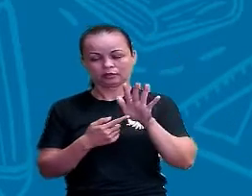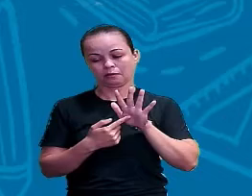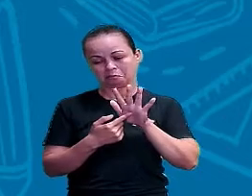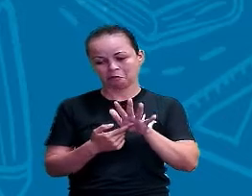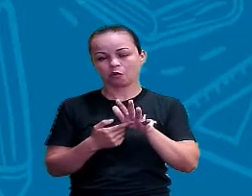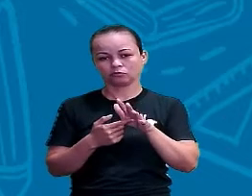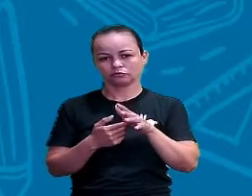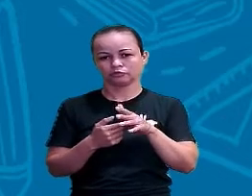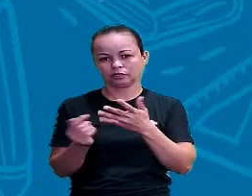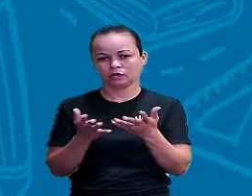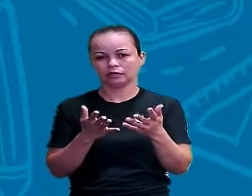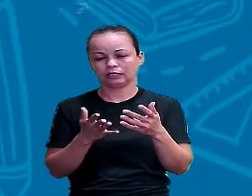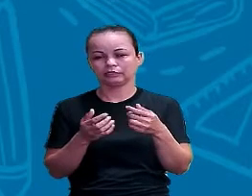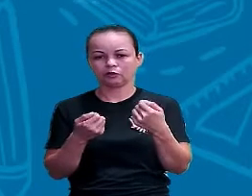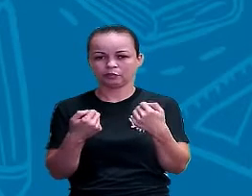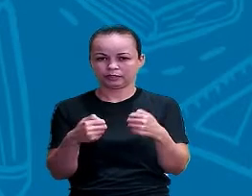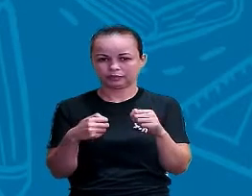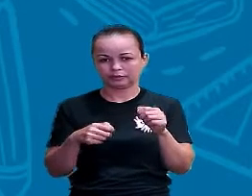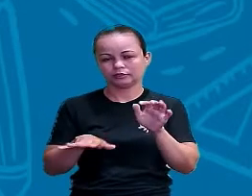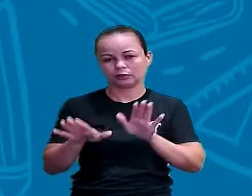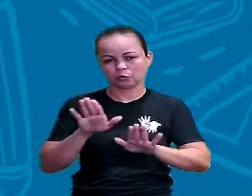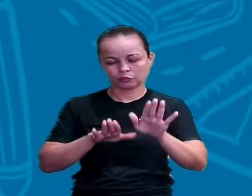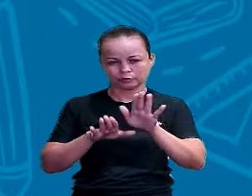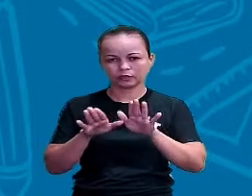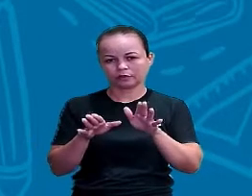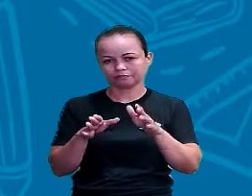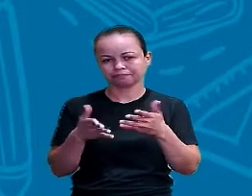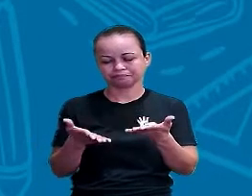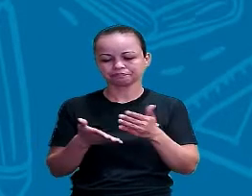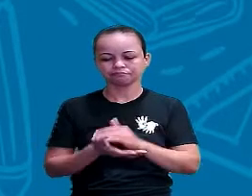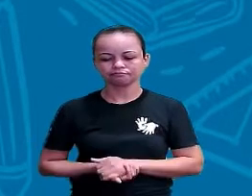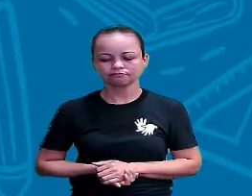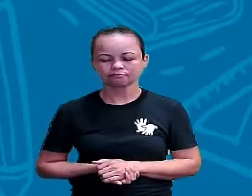comprometido, então, né, tratar da forma mais adequada, né? Então,